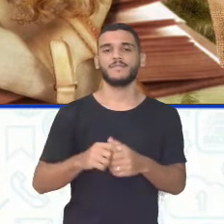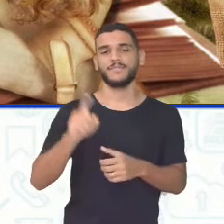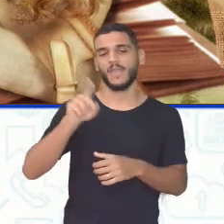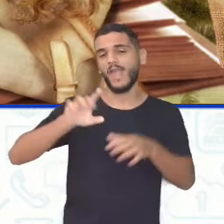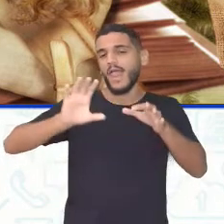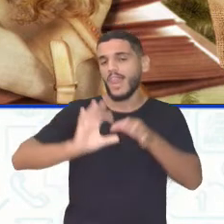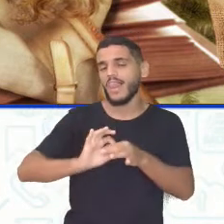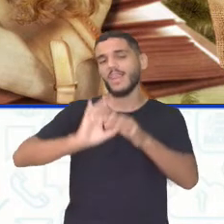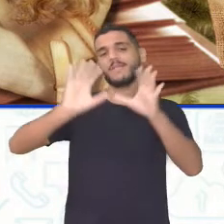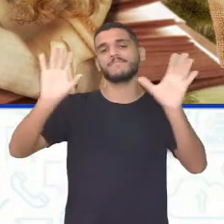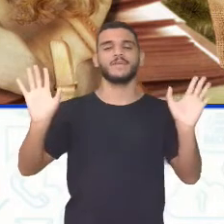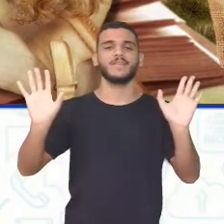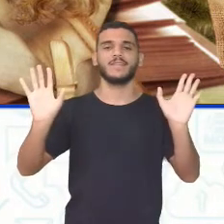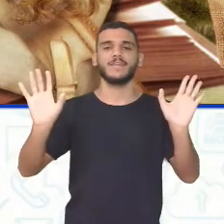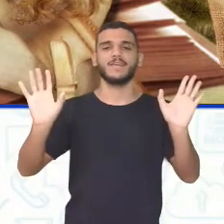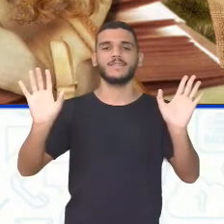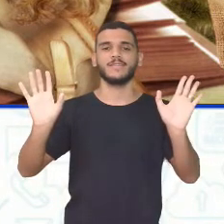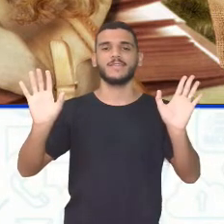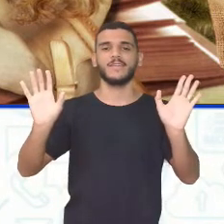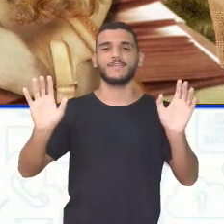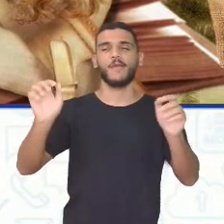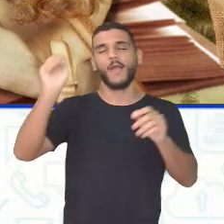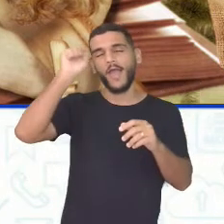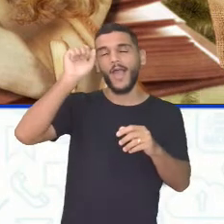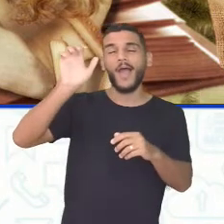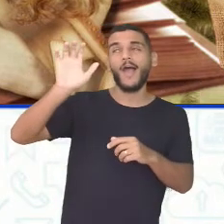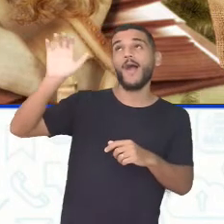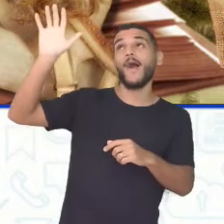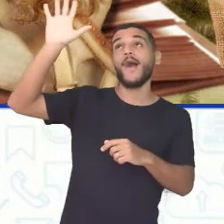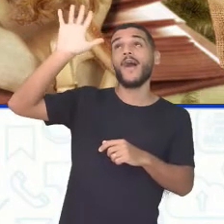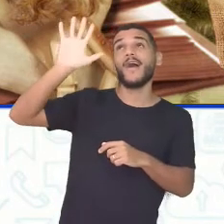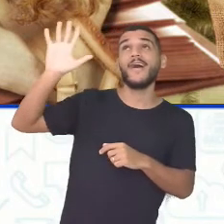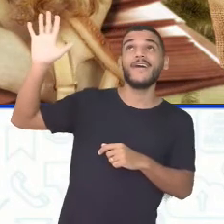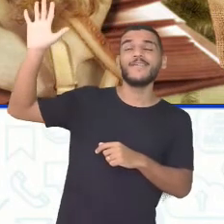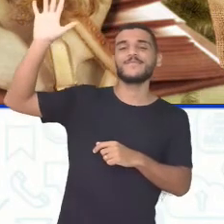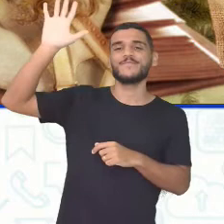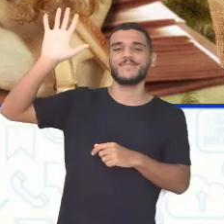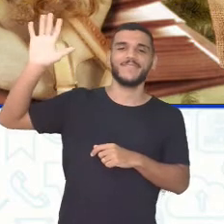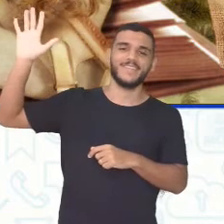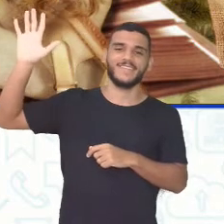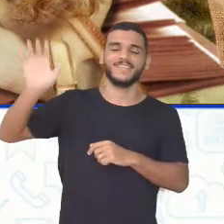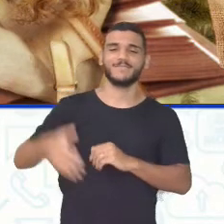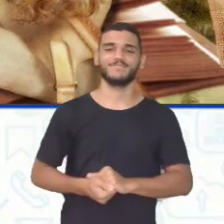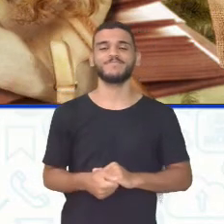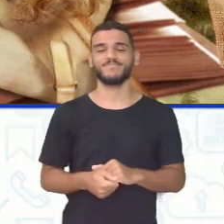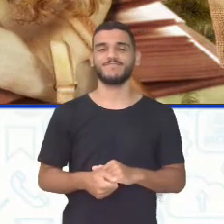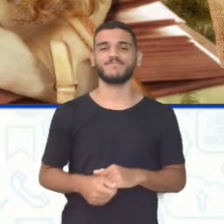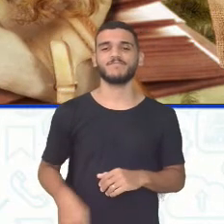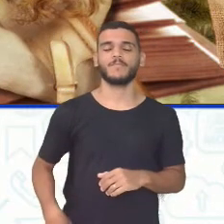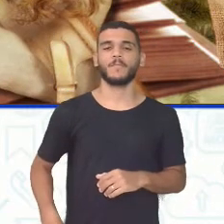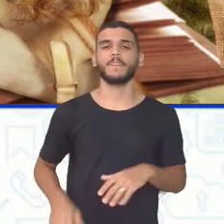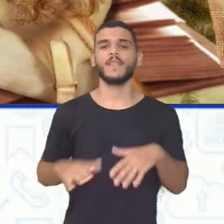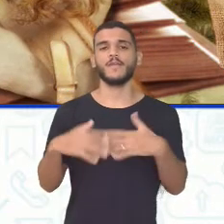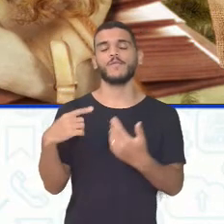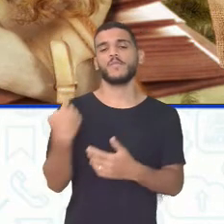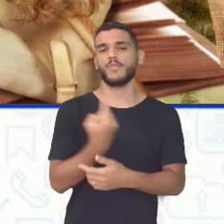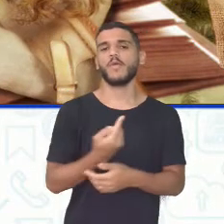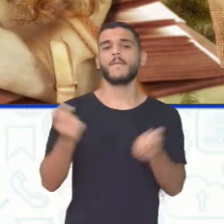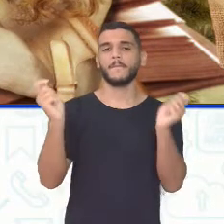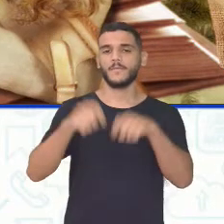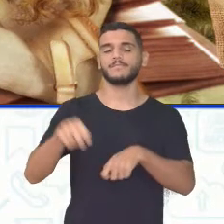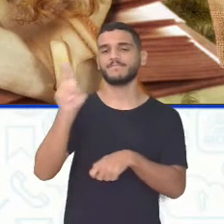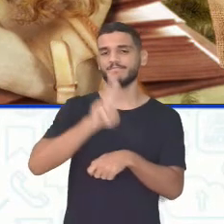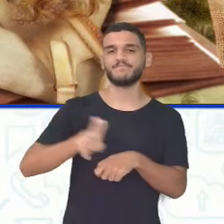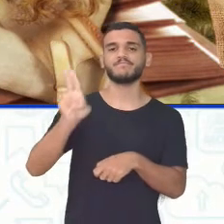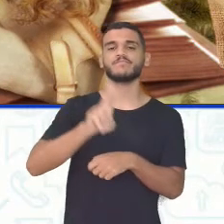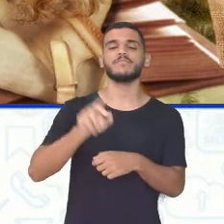Essa liberdade de né? ser, é, De de deslocar da realidade, né? Da gente poder usar esse expediente da